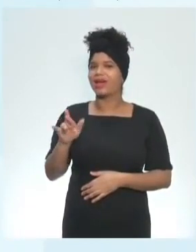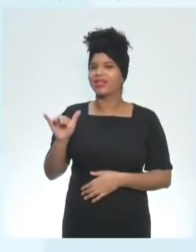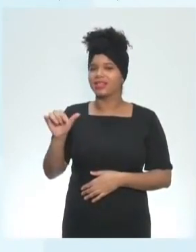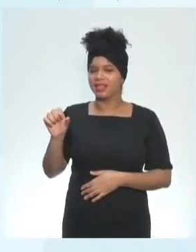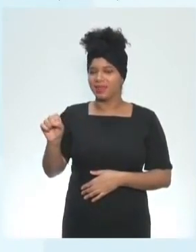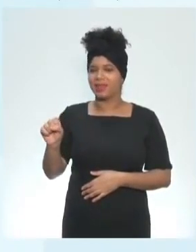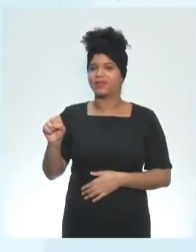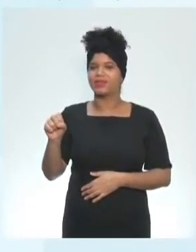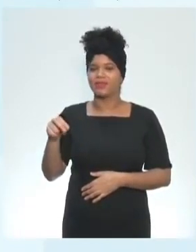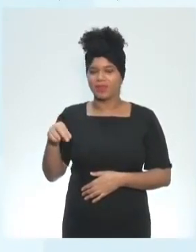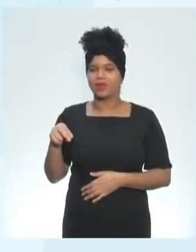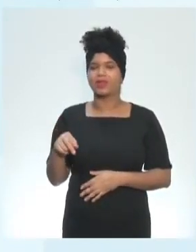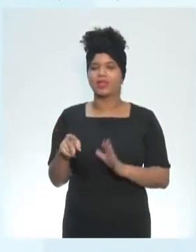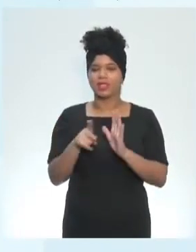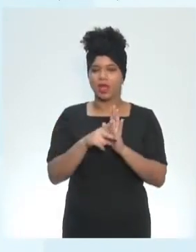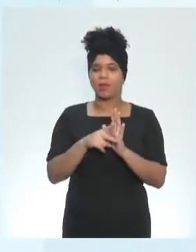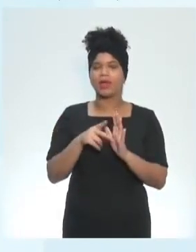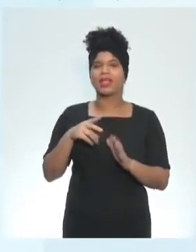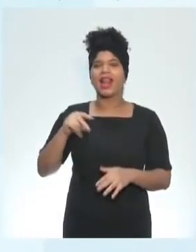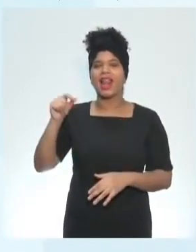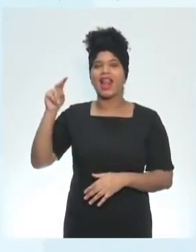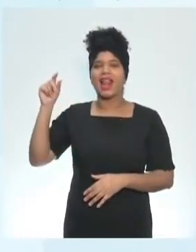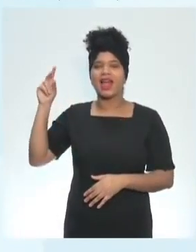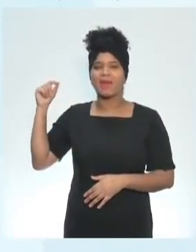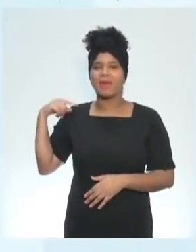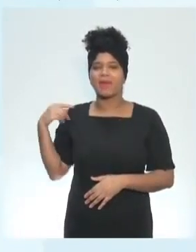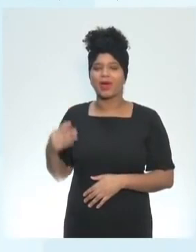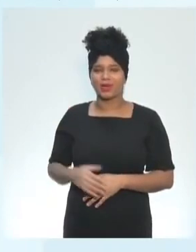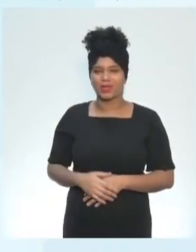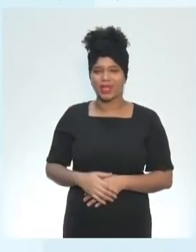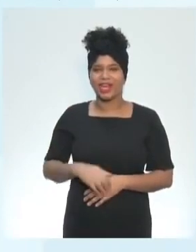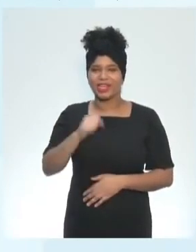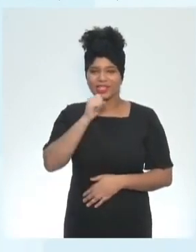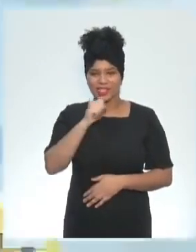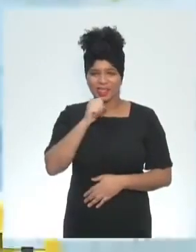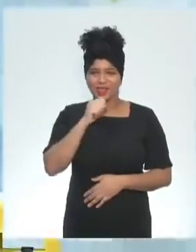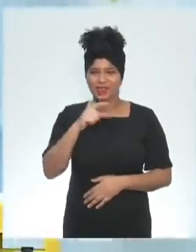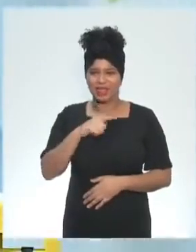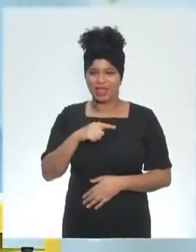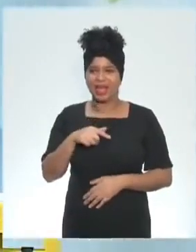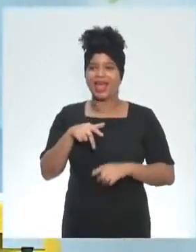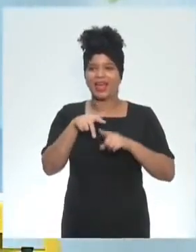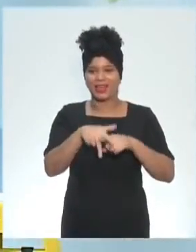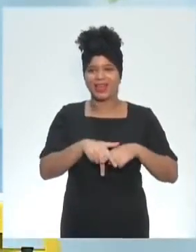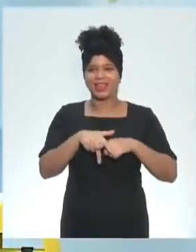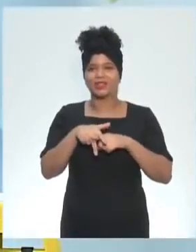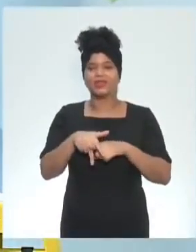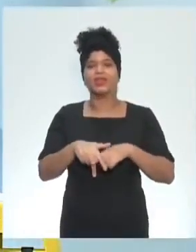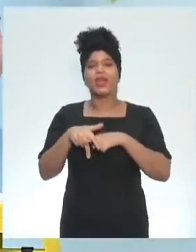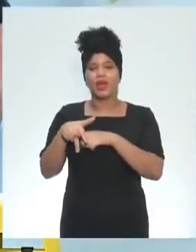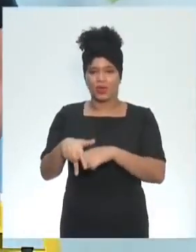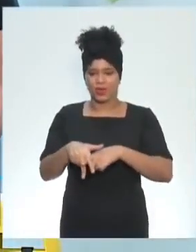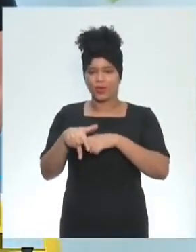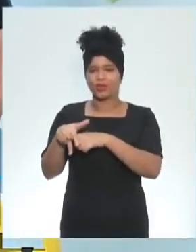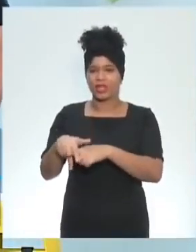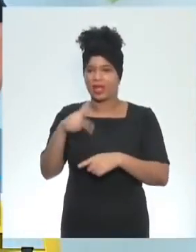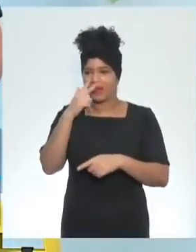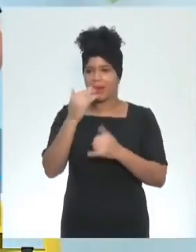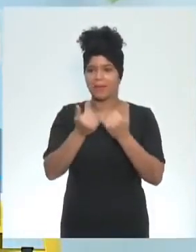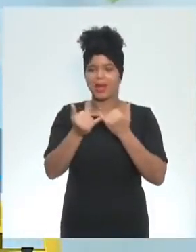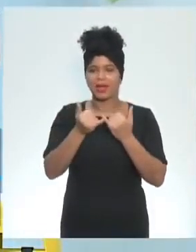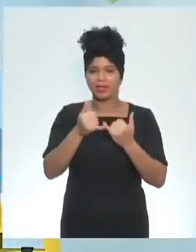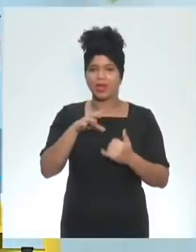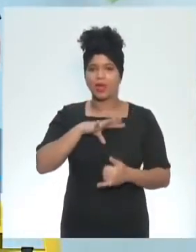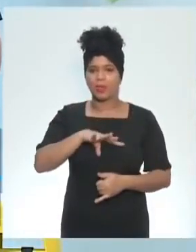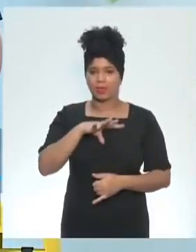de faroeste é aquilo que a gente tinha lá sobre se o Lígia Tudo bem então legal o resto bem parecido com o português não